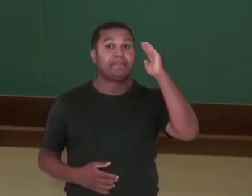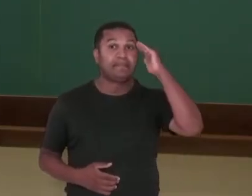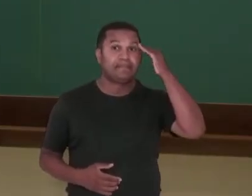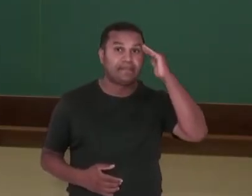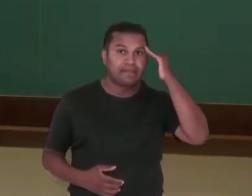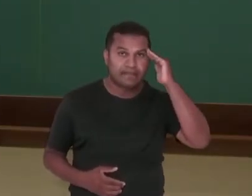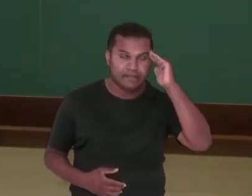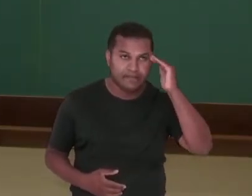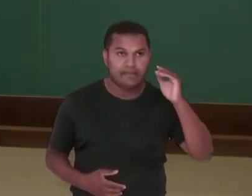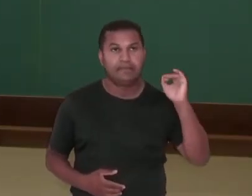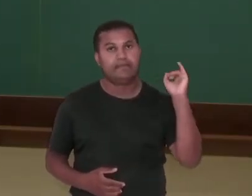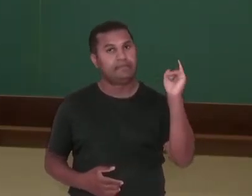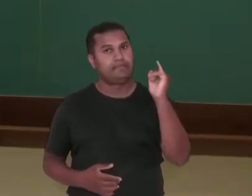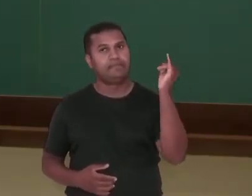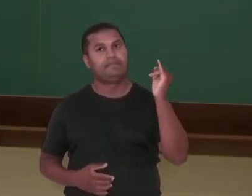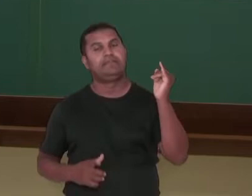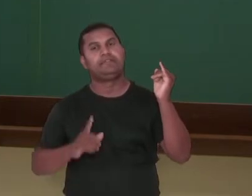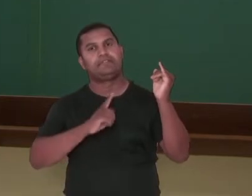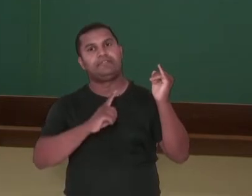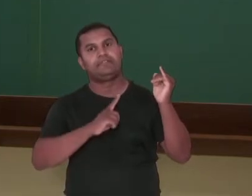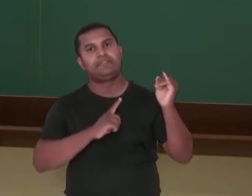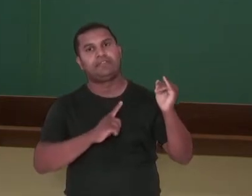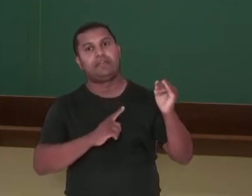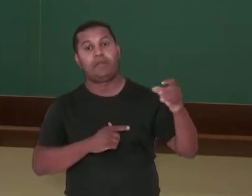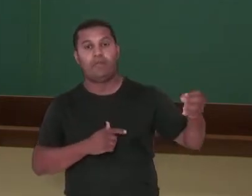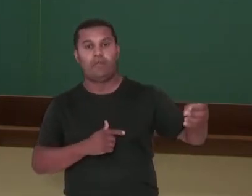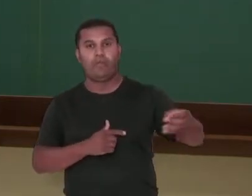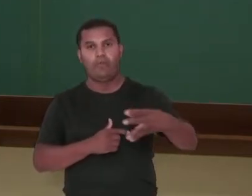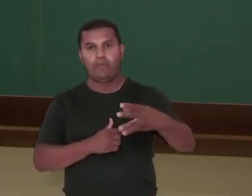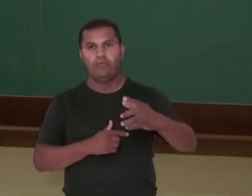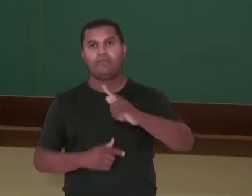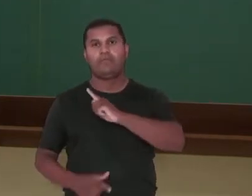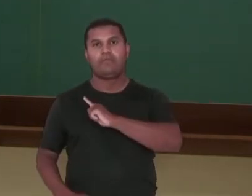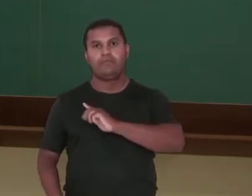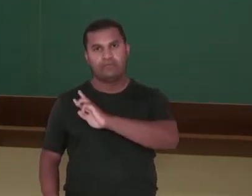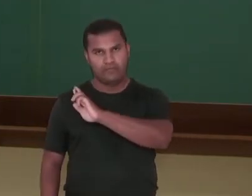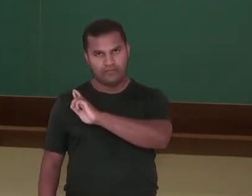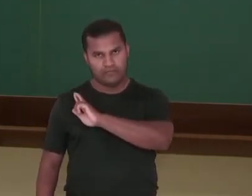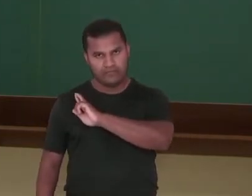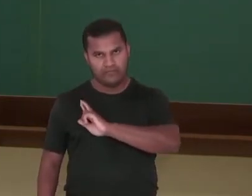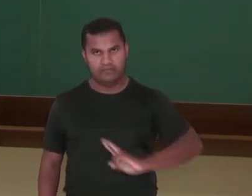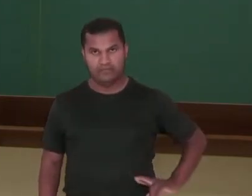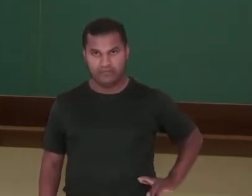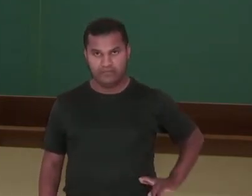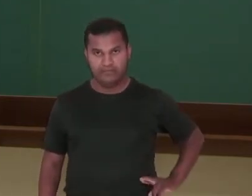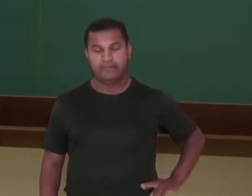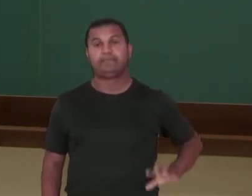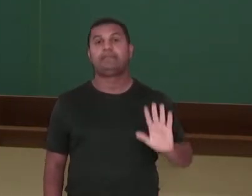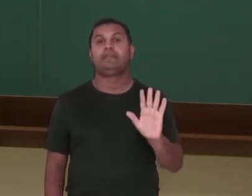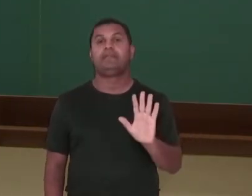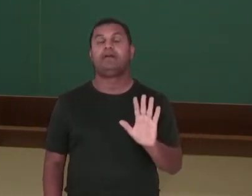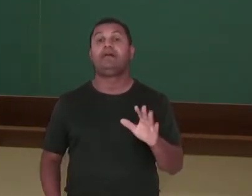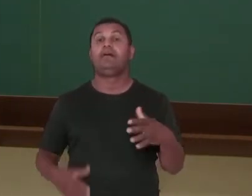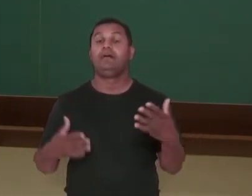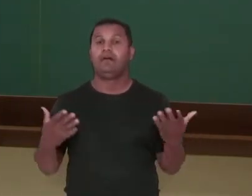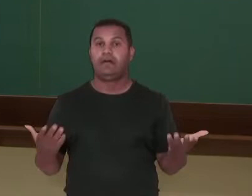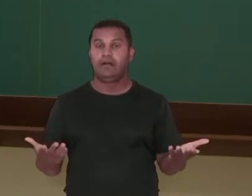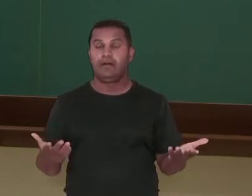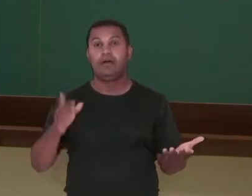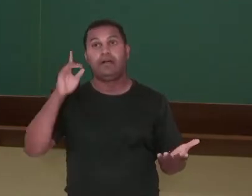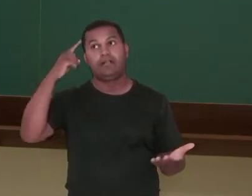então havia se tornado uma república, onde já se tinha a ideia, o conceito